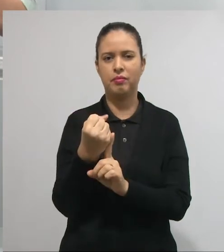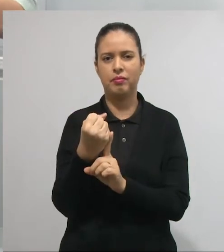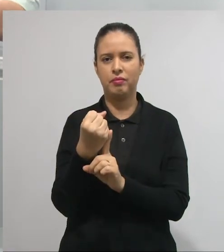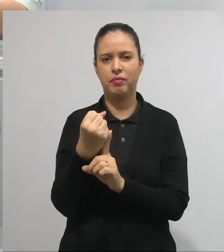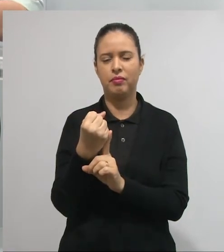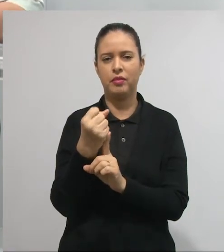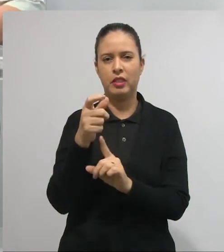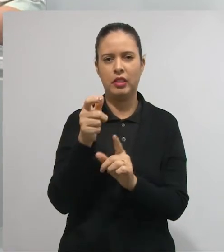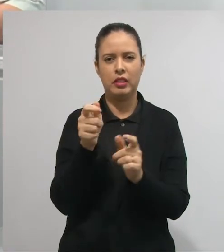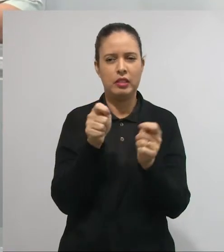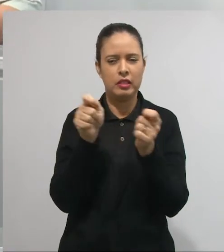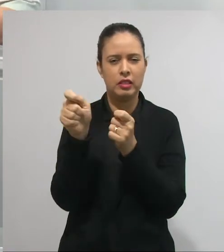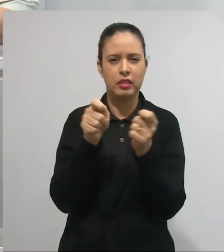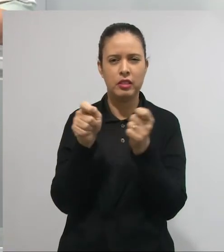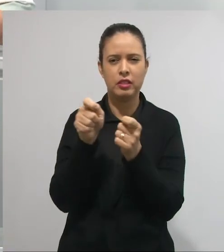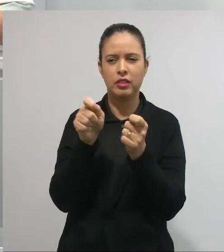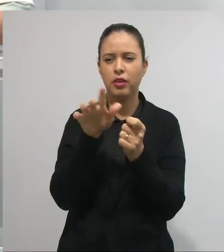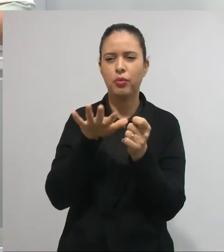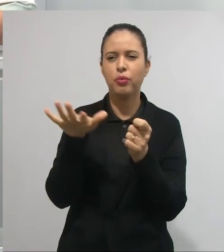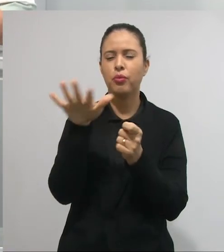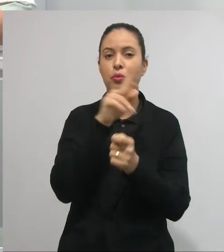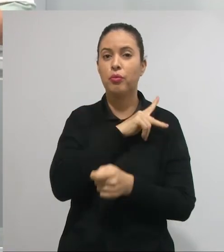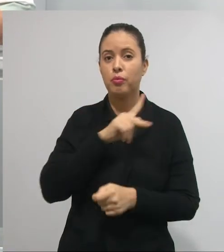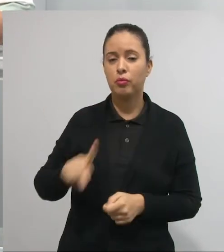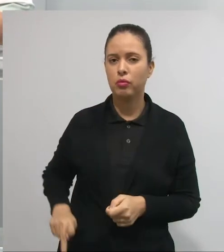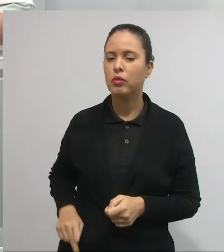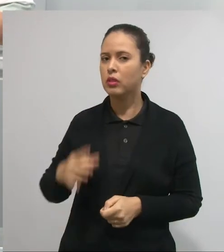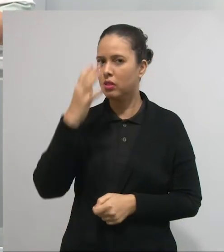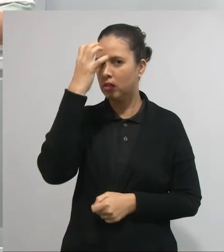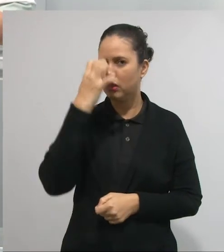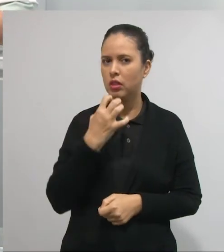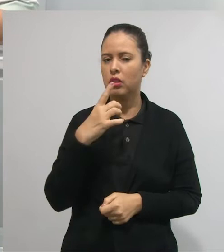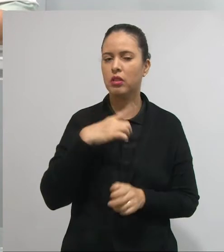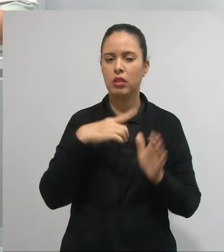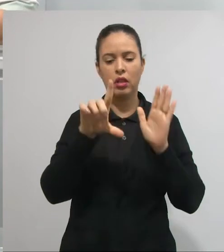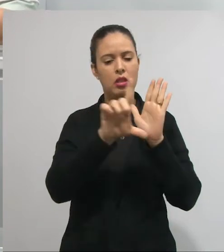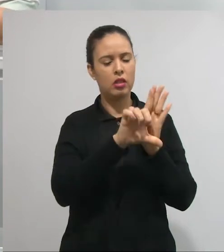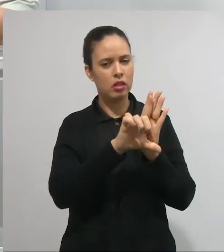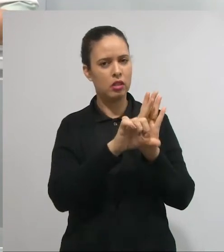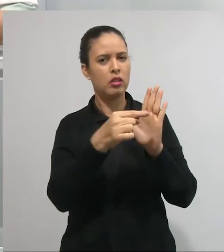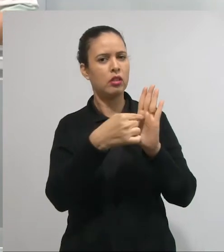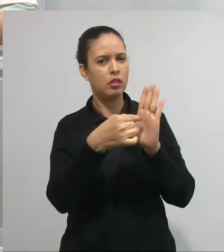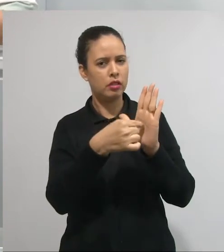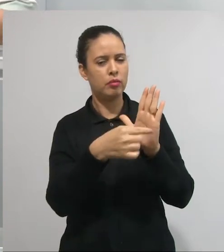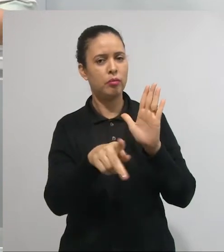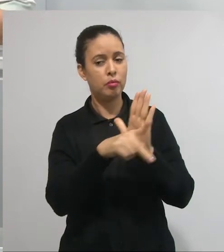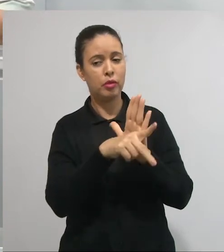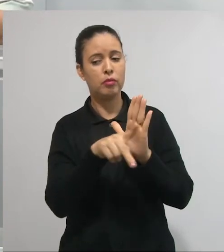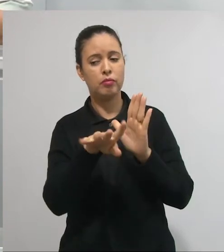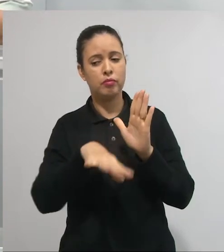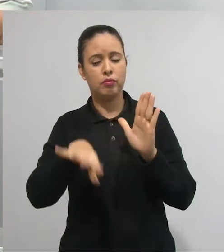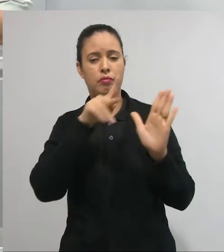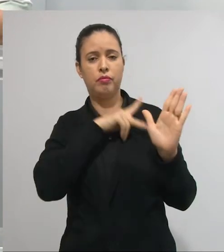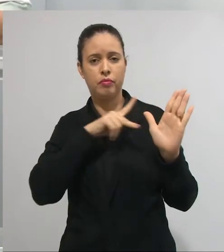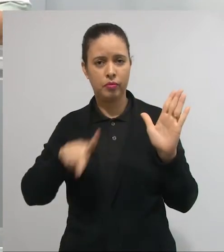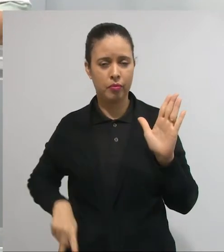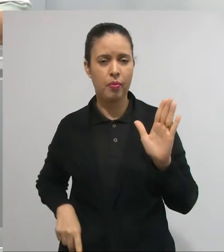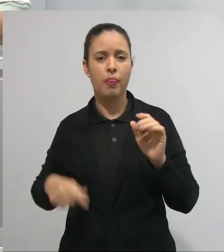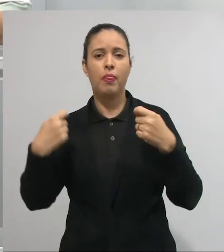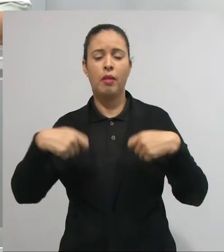coisa pública, então é algo muito sério, existem legislações para serem seguidas, né? Para